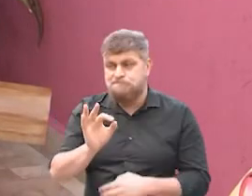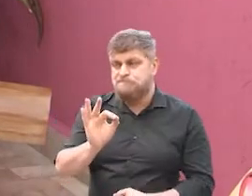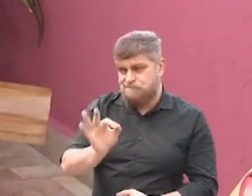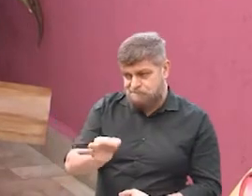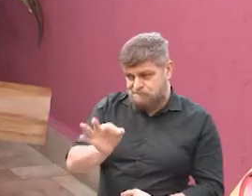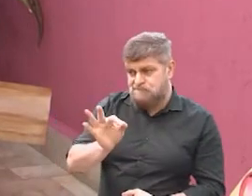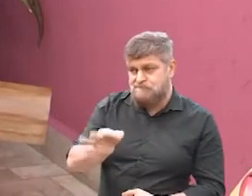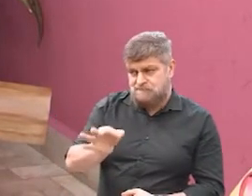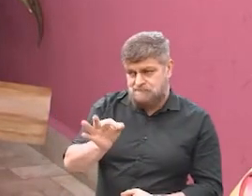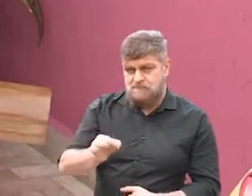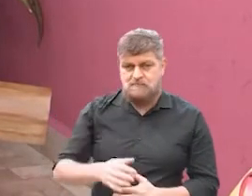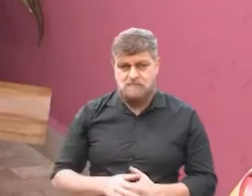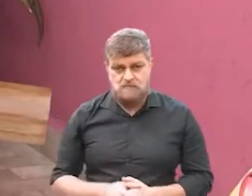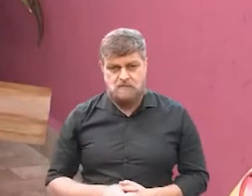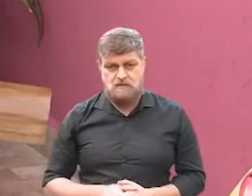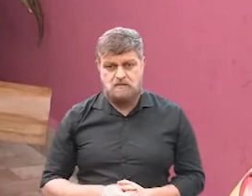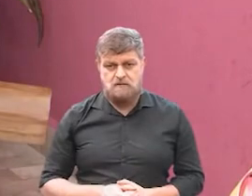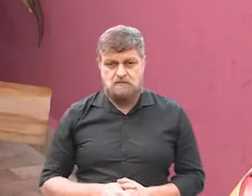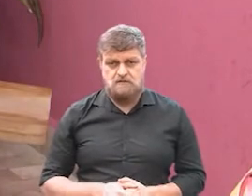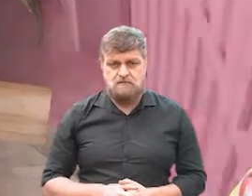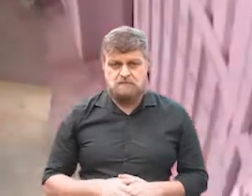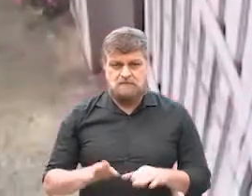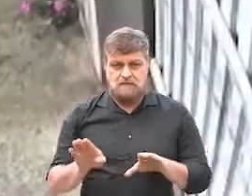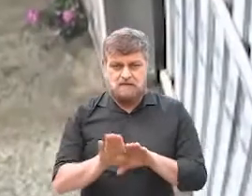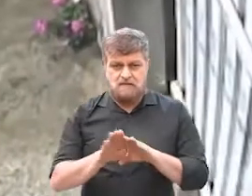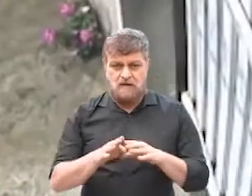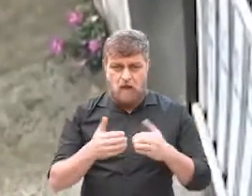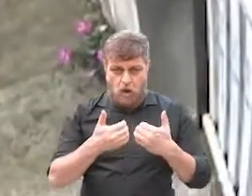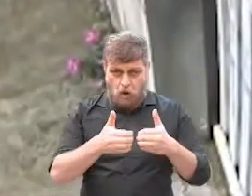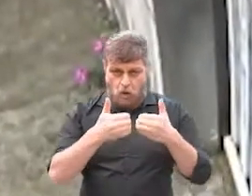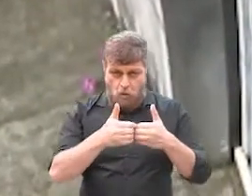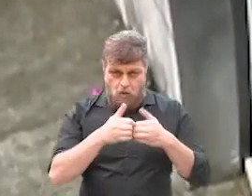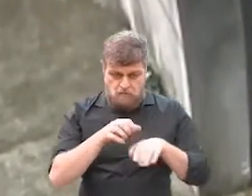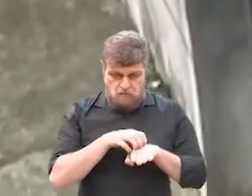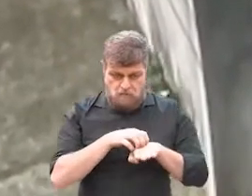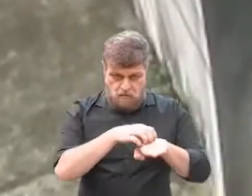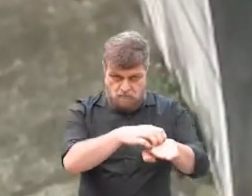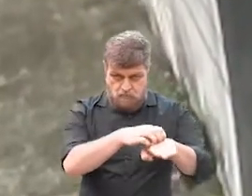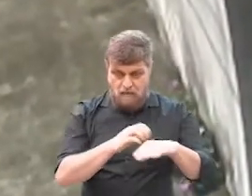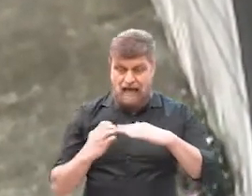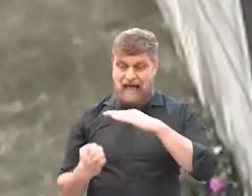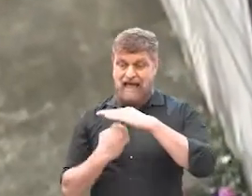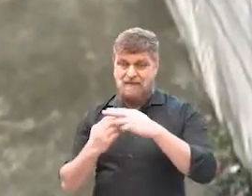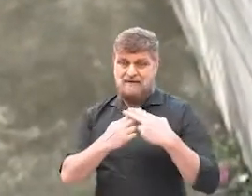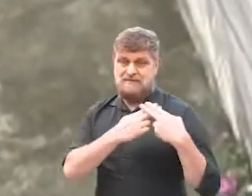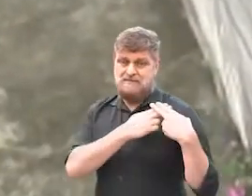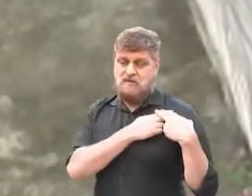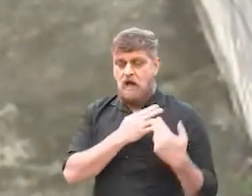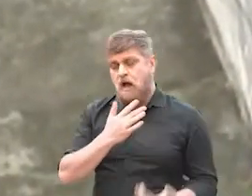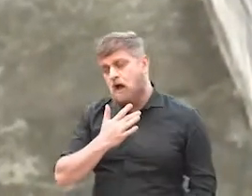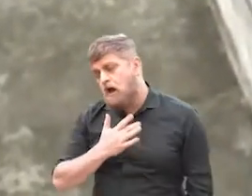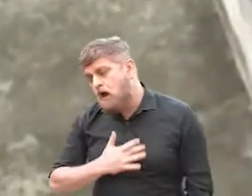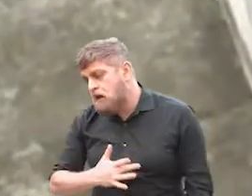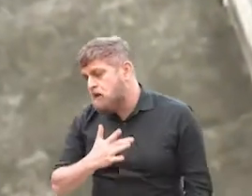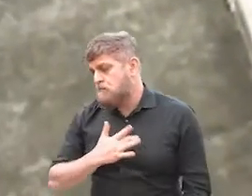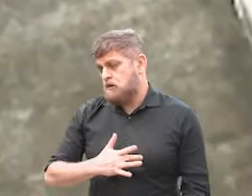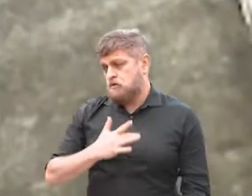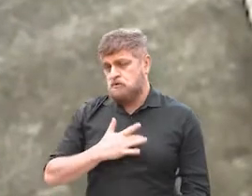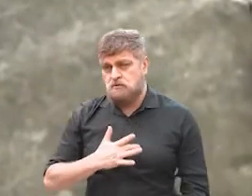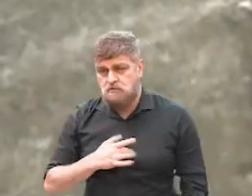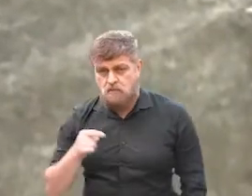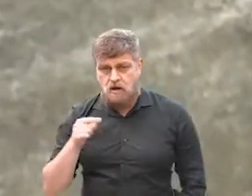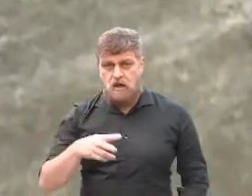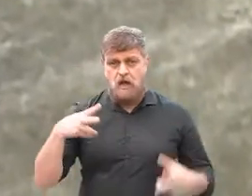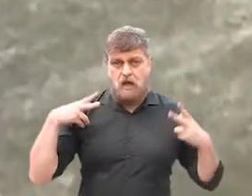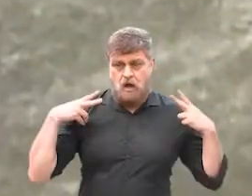Fiquei. Muito, viu? A cooperativa que administra a linha de ônibus em que aconteceu o acidente lamentou